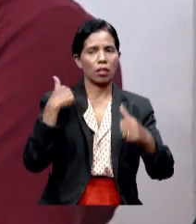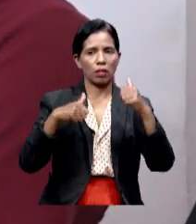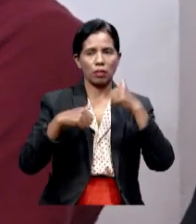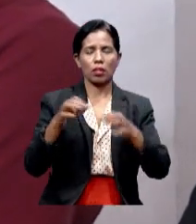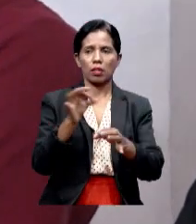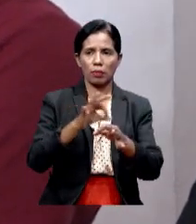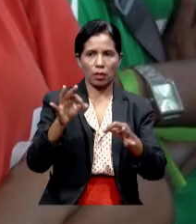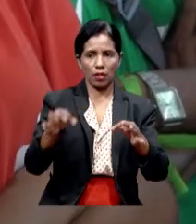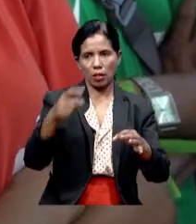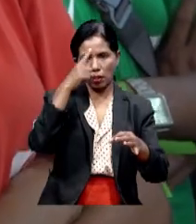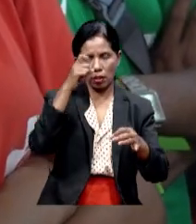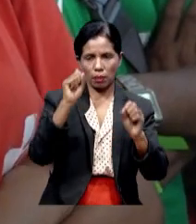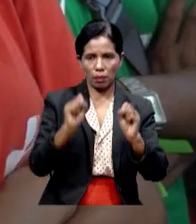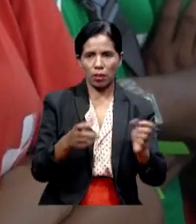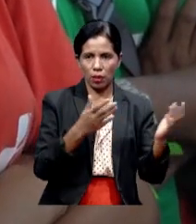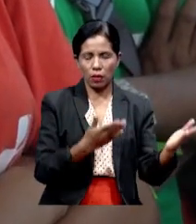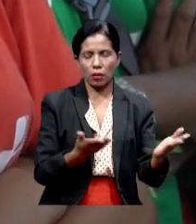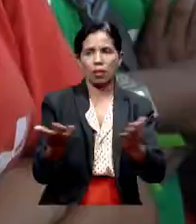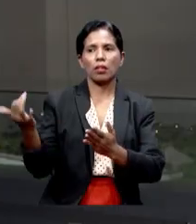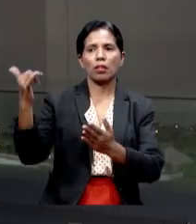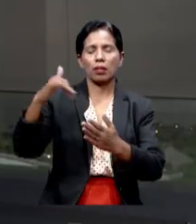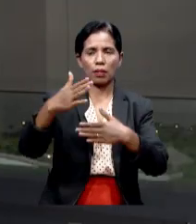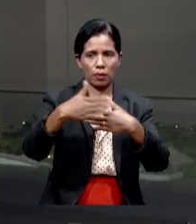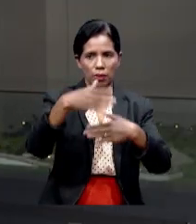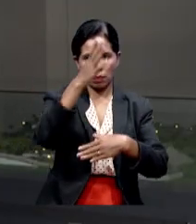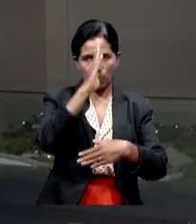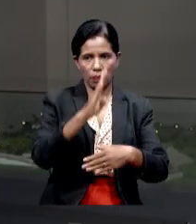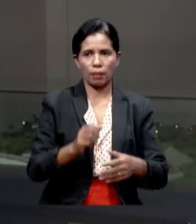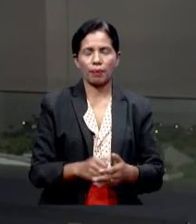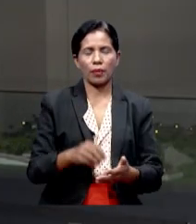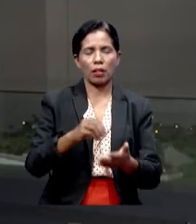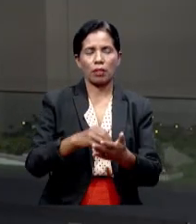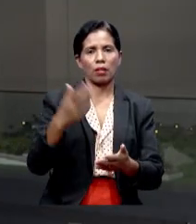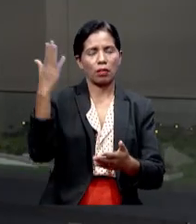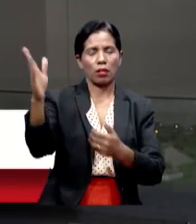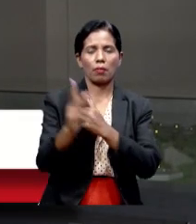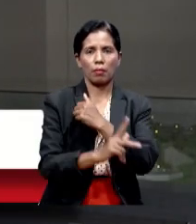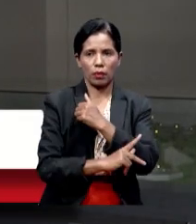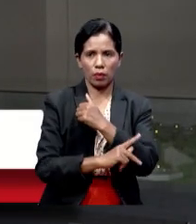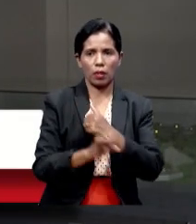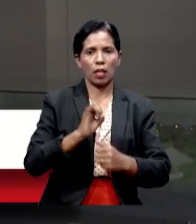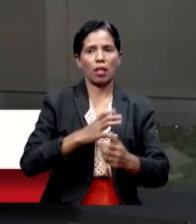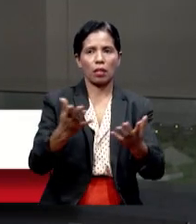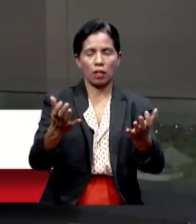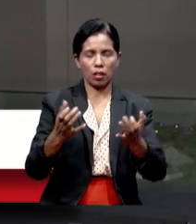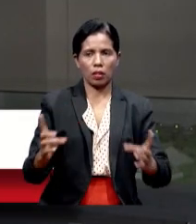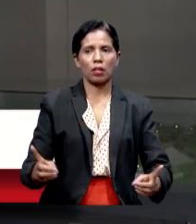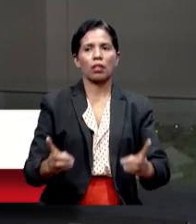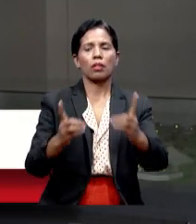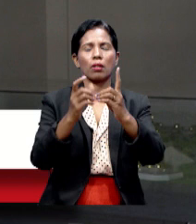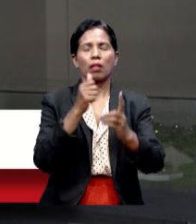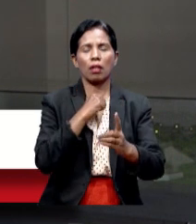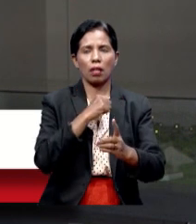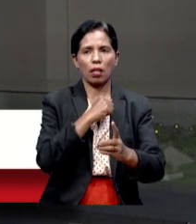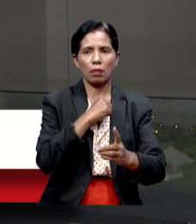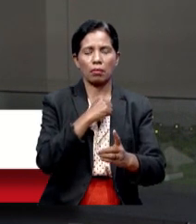espiritual ne, tamba bele lori Cira besikliu ba maroma. Kaya Fátima, hiena ba hao karko sa tosoro ang papa. Então hiena ba hao reza